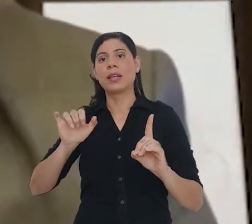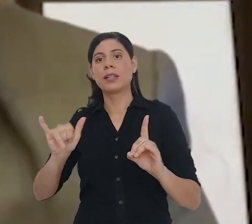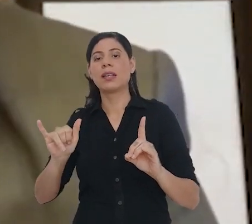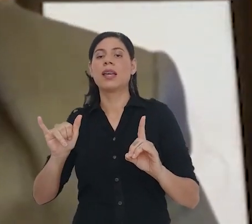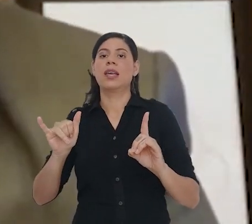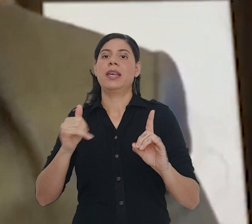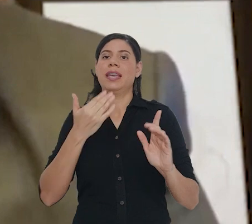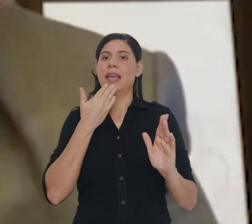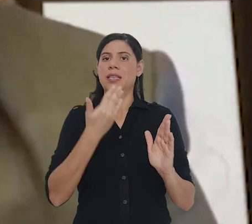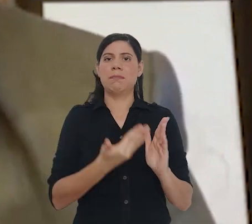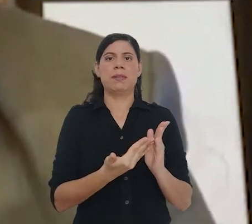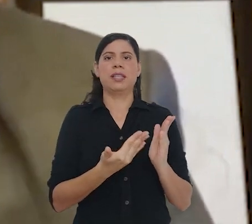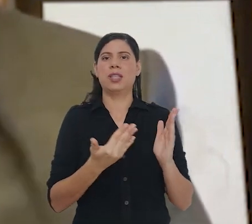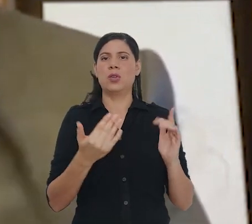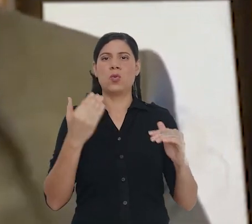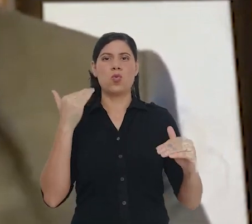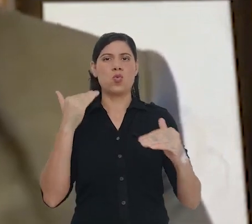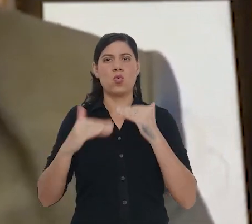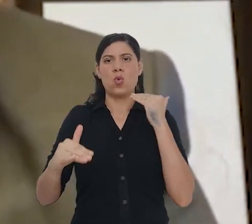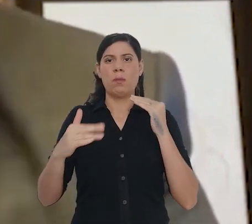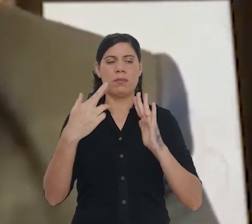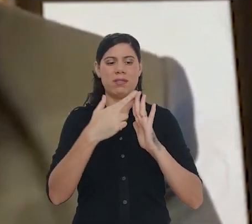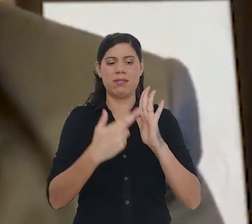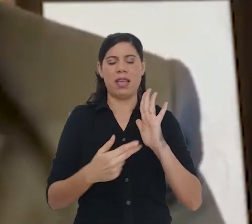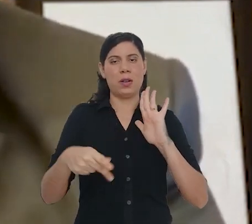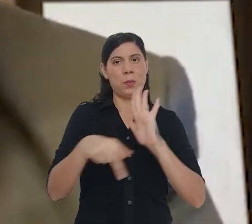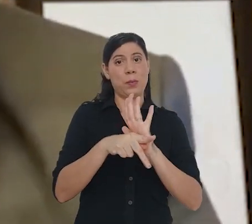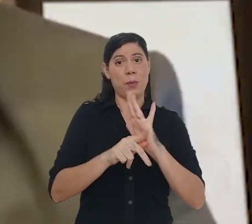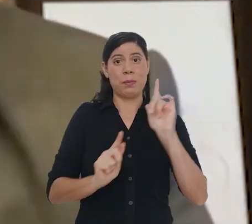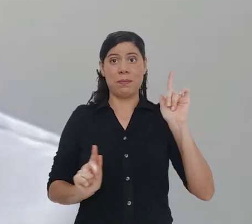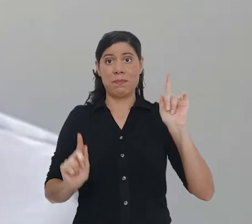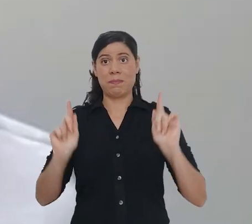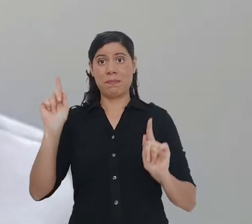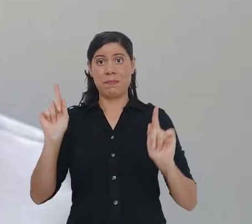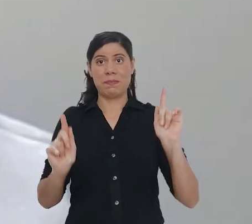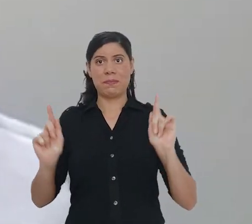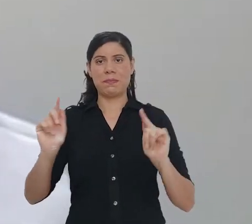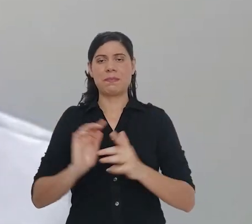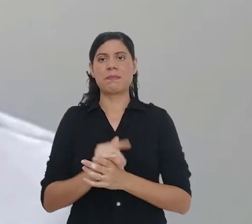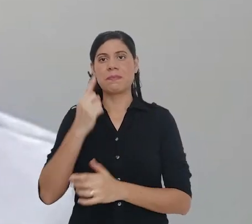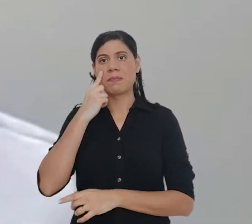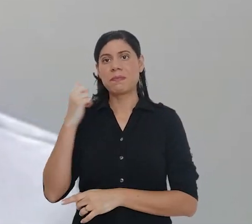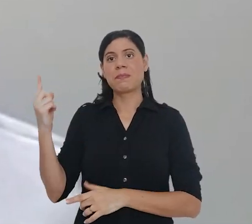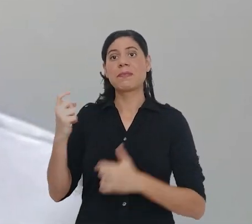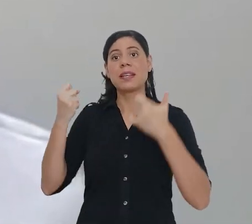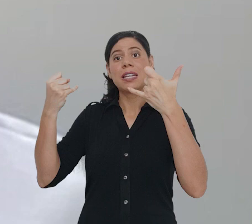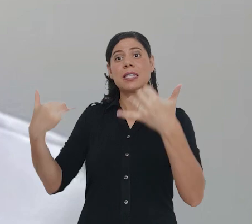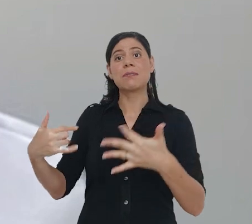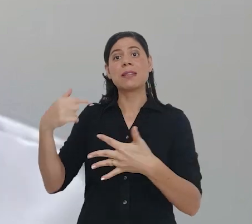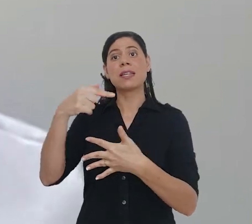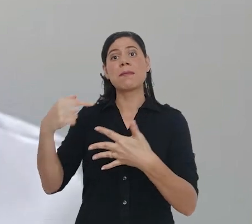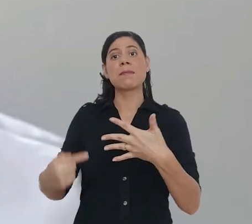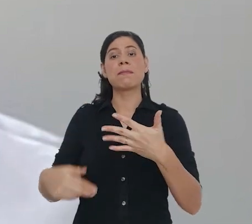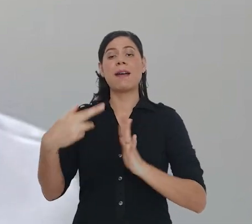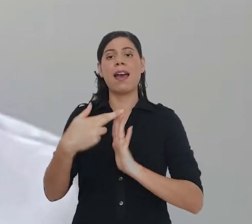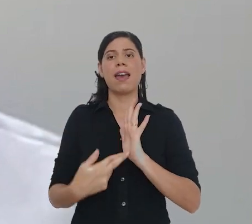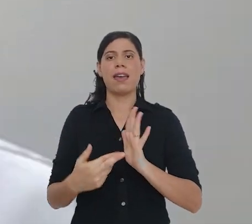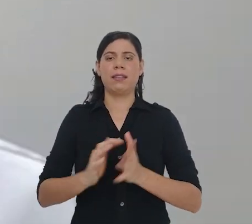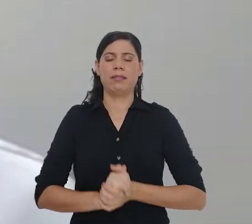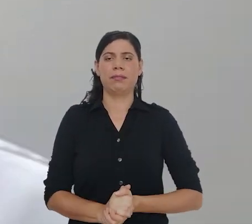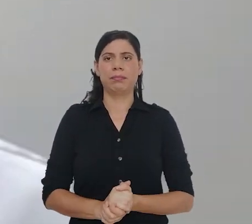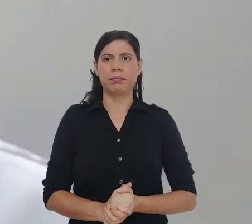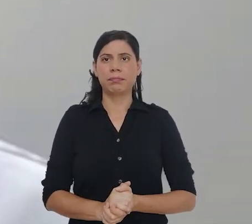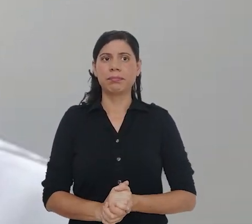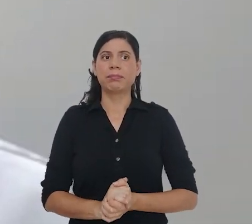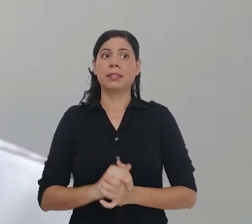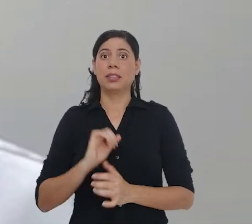Ney Belo, o pedido não está em conformidade com as regras do leilão. Esse especialista explica os critérios de arremate.